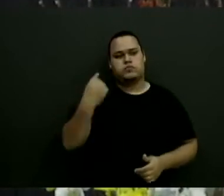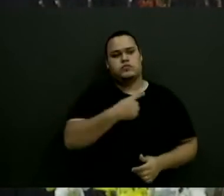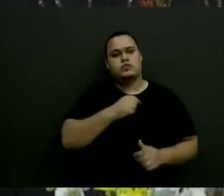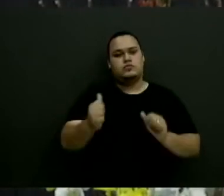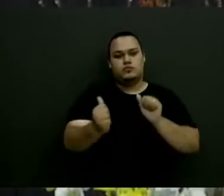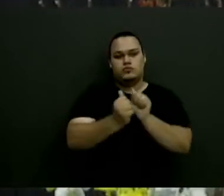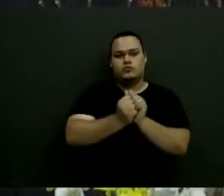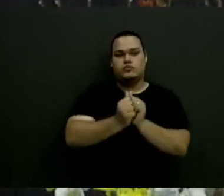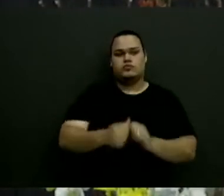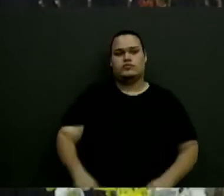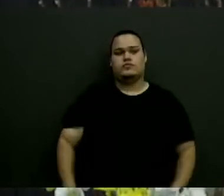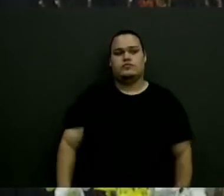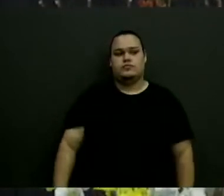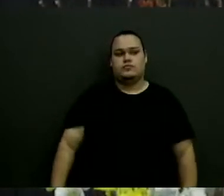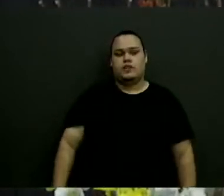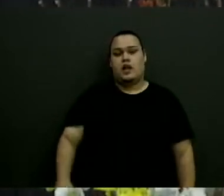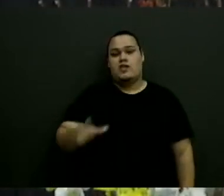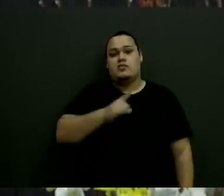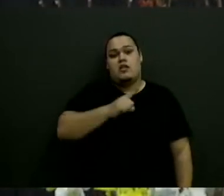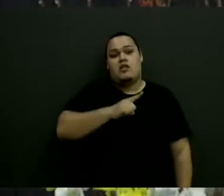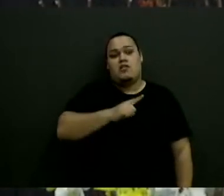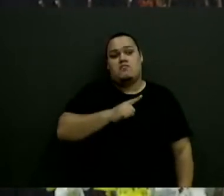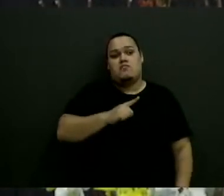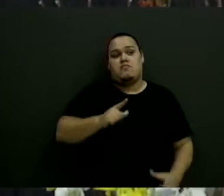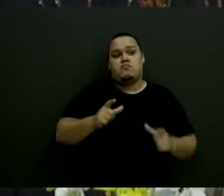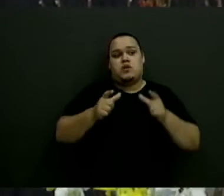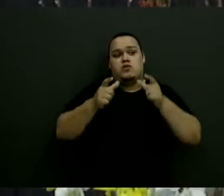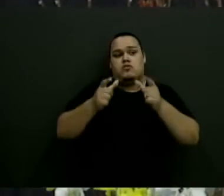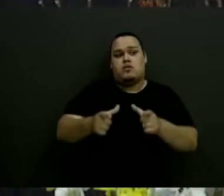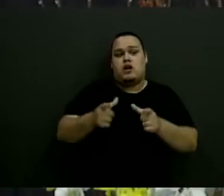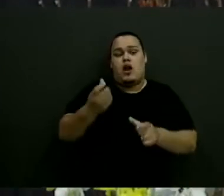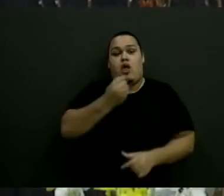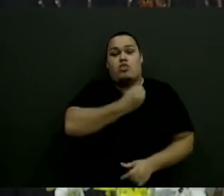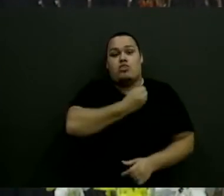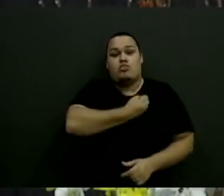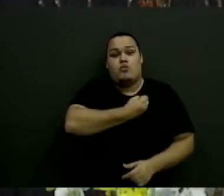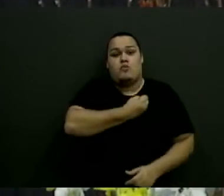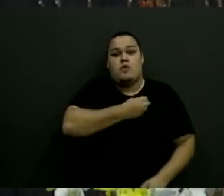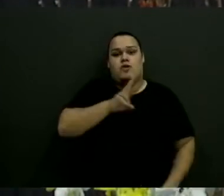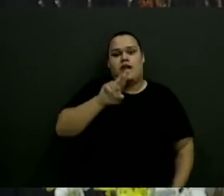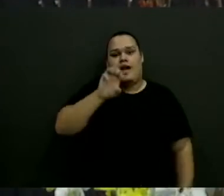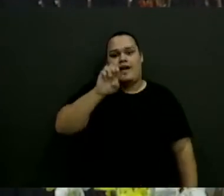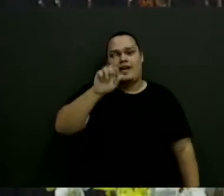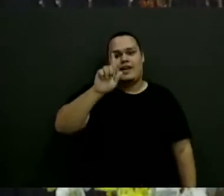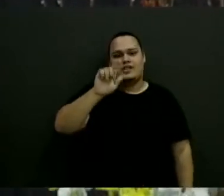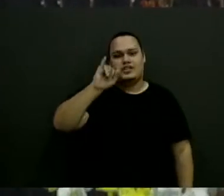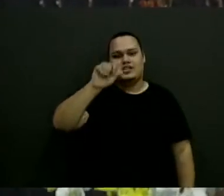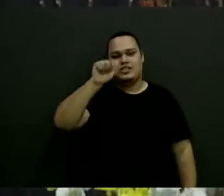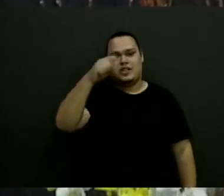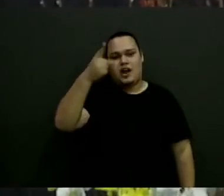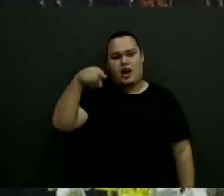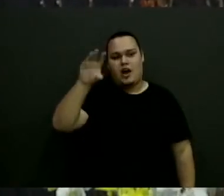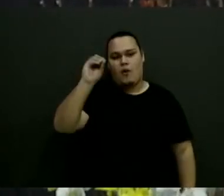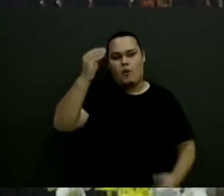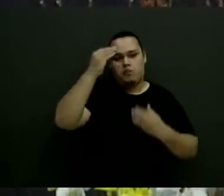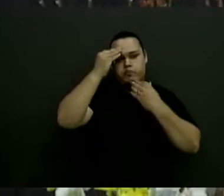Muitos não falaram a cidade e nem falaram o número da região. Ah, tá. Só falaram o número da região. Então, muito obrigado a todos